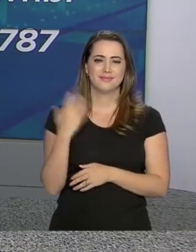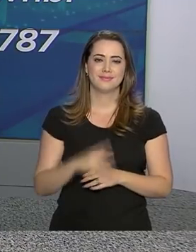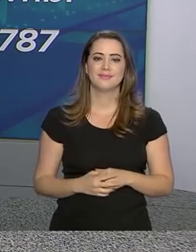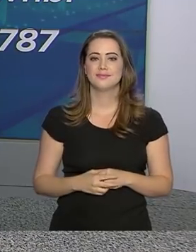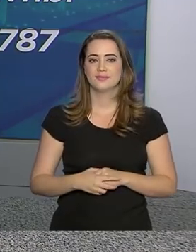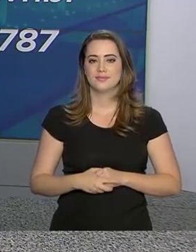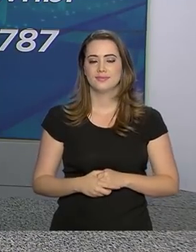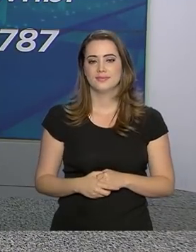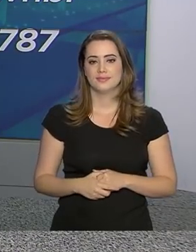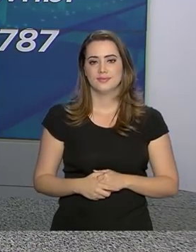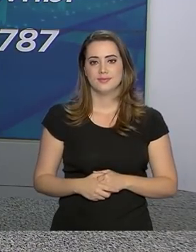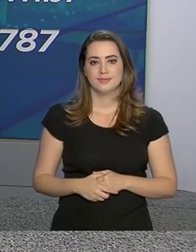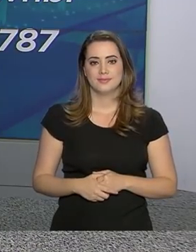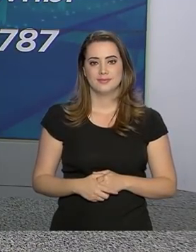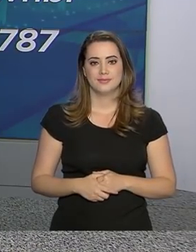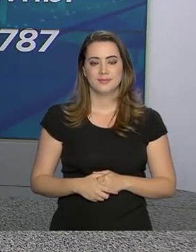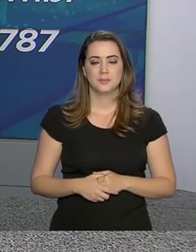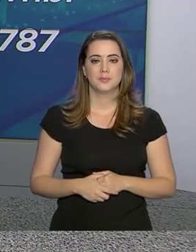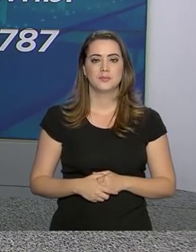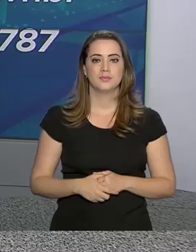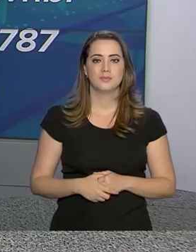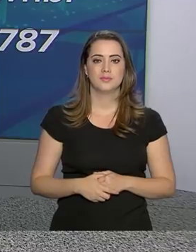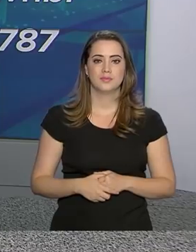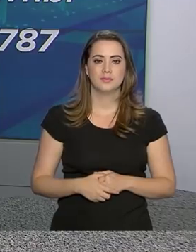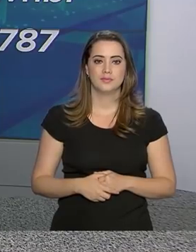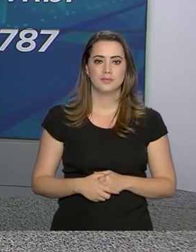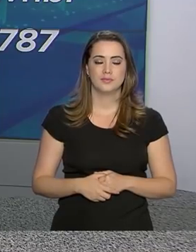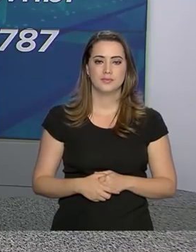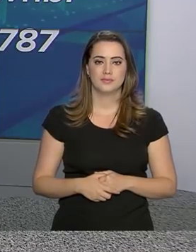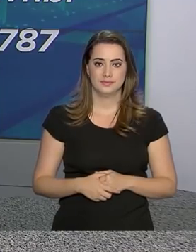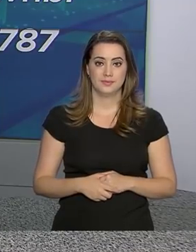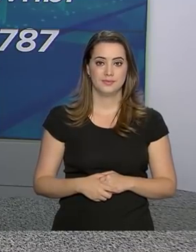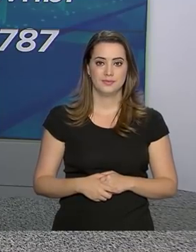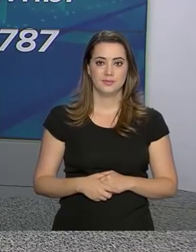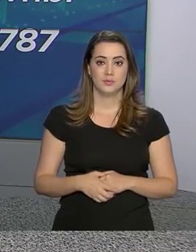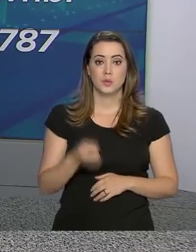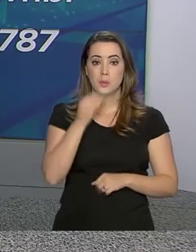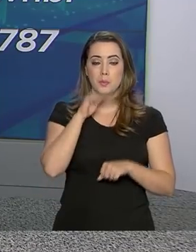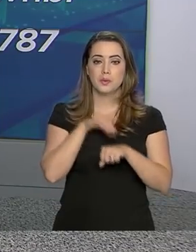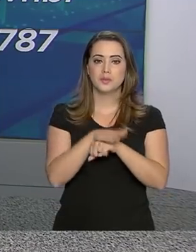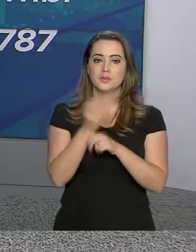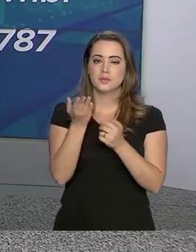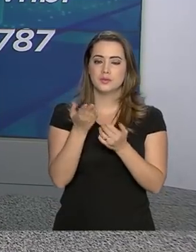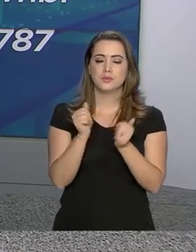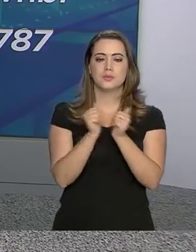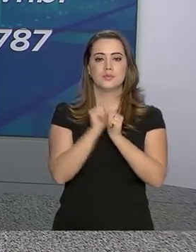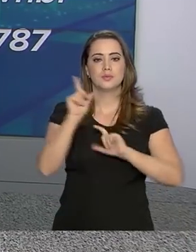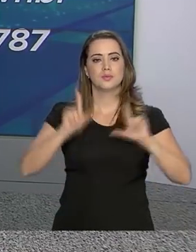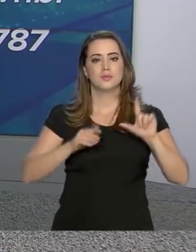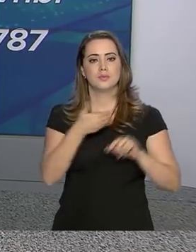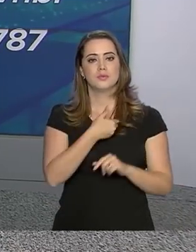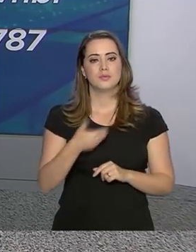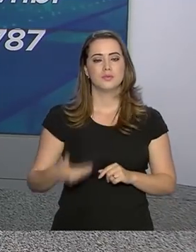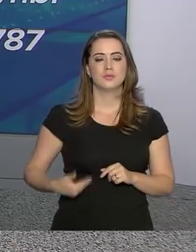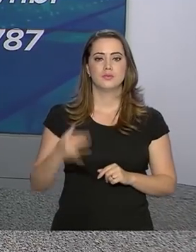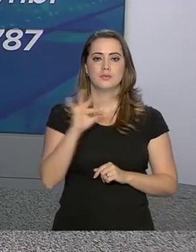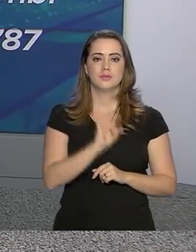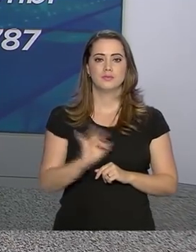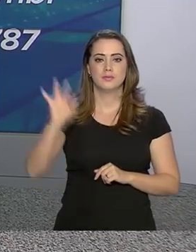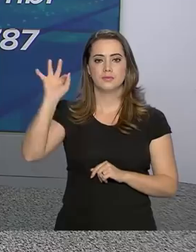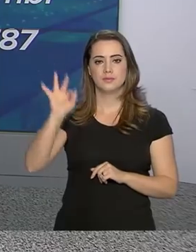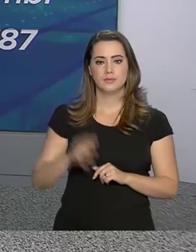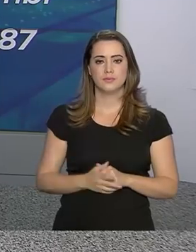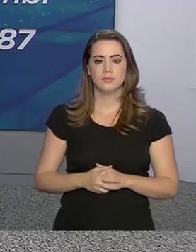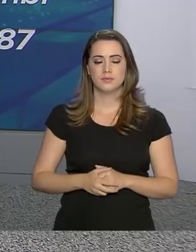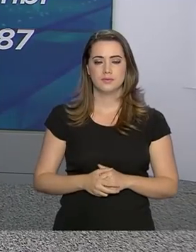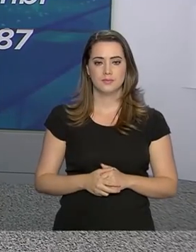-9867-8787. Uma boa noite para você e continue com a gente na NBR